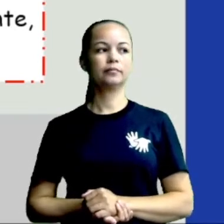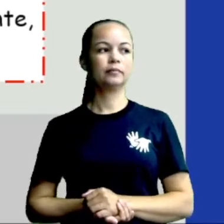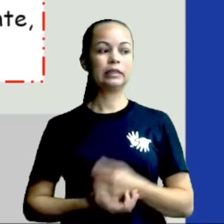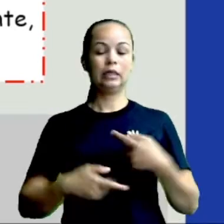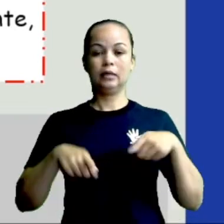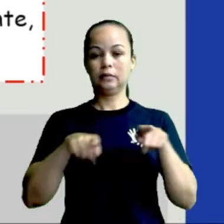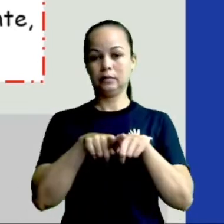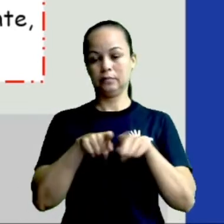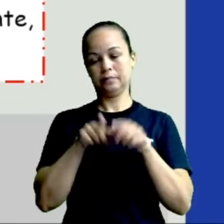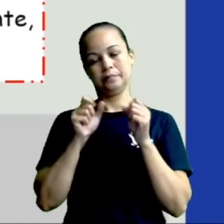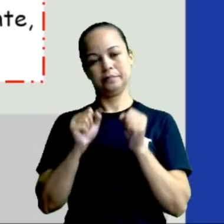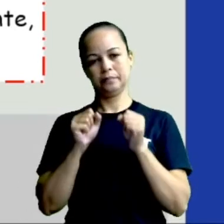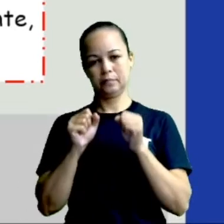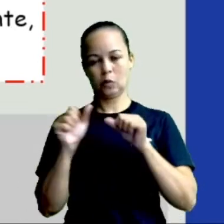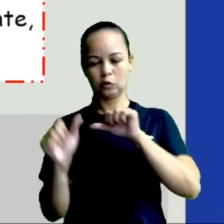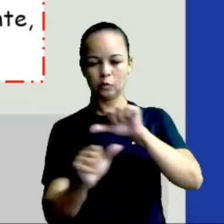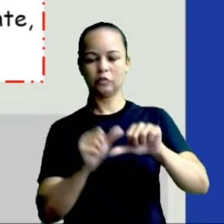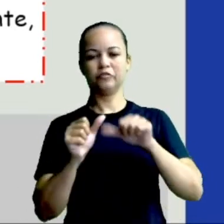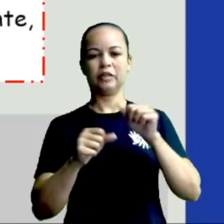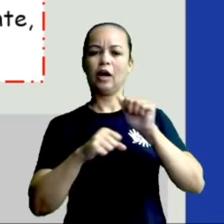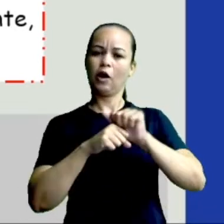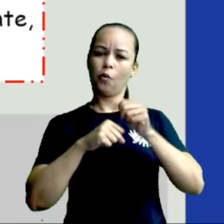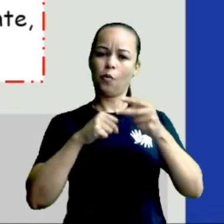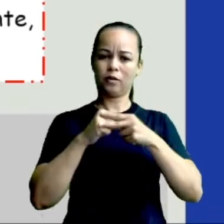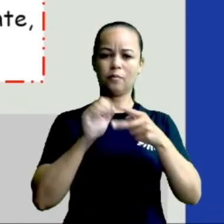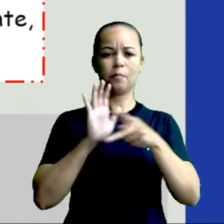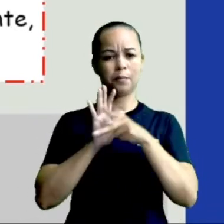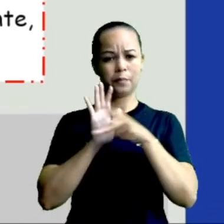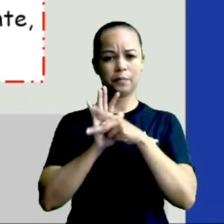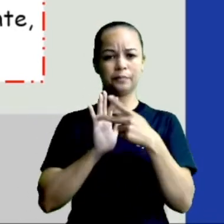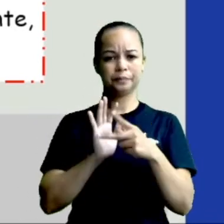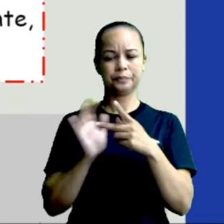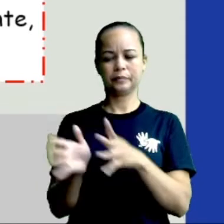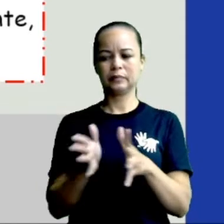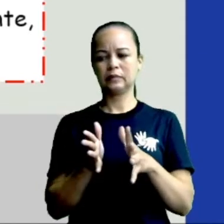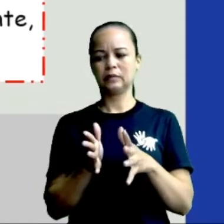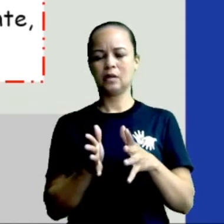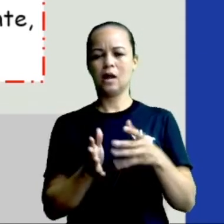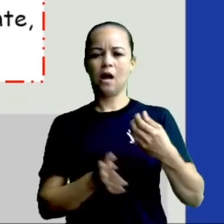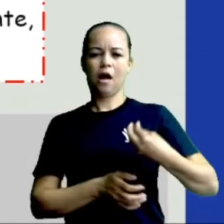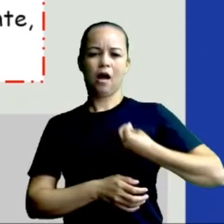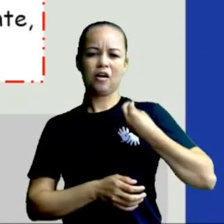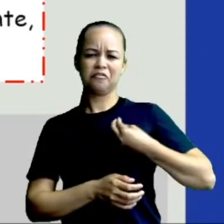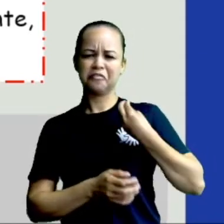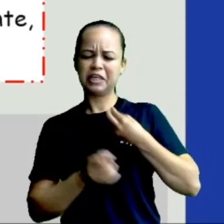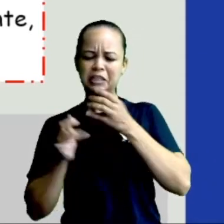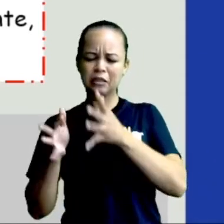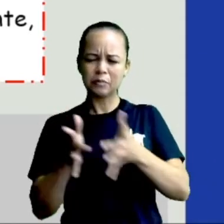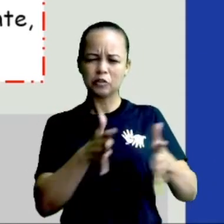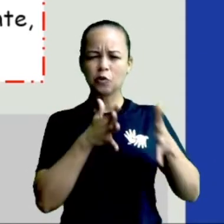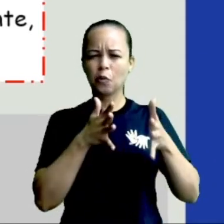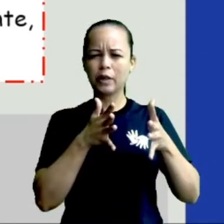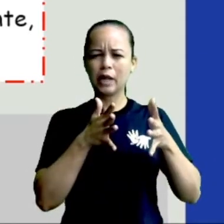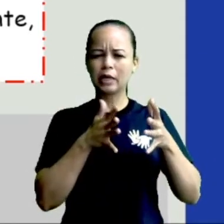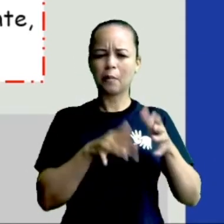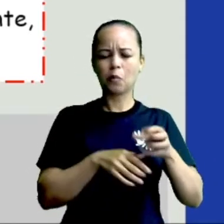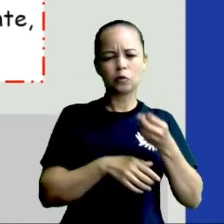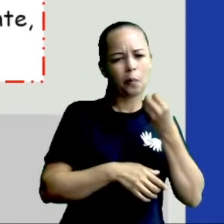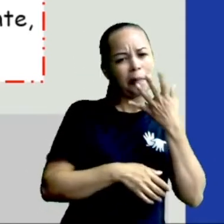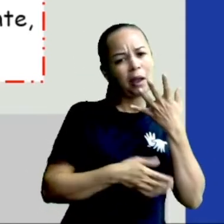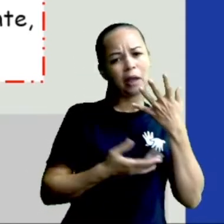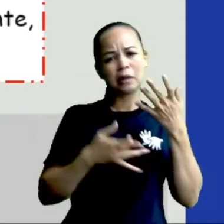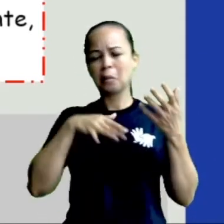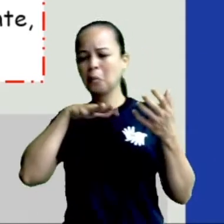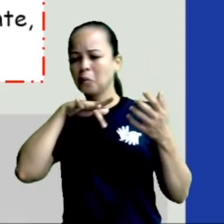Também ele pode modificar o próprio advérbio. Ó, a vida não lhes corria nem muito bem, nem muito